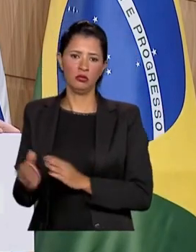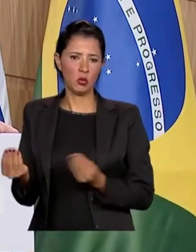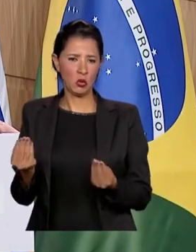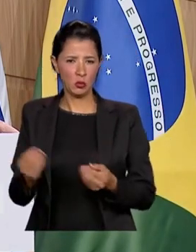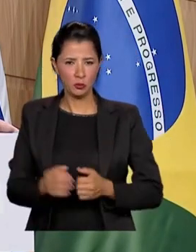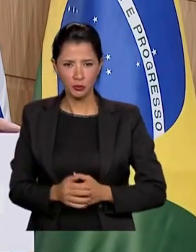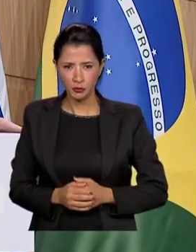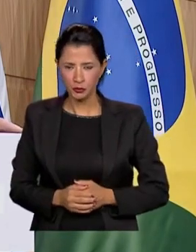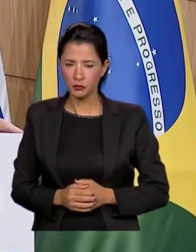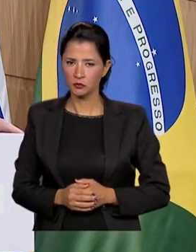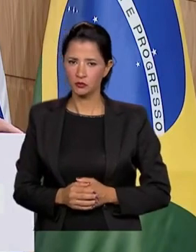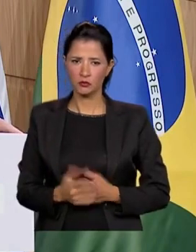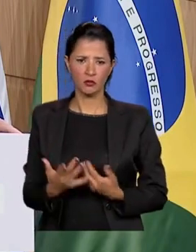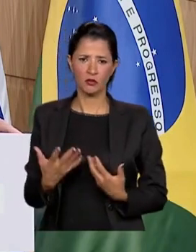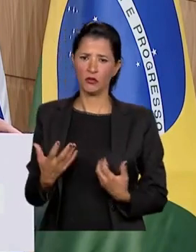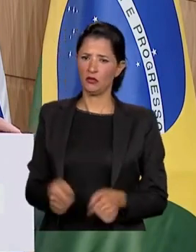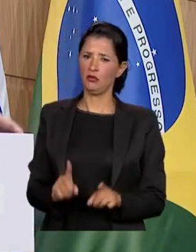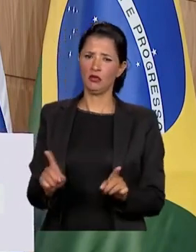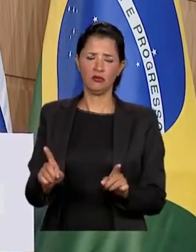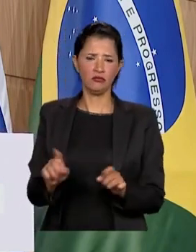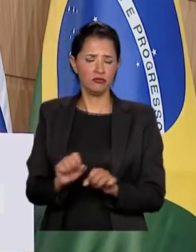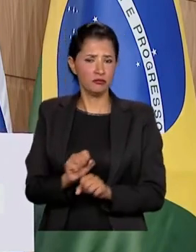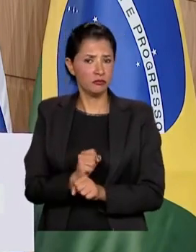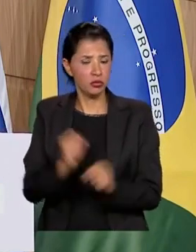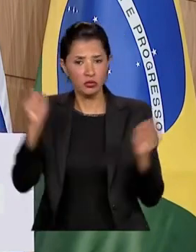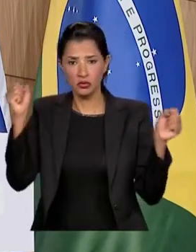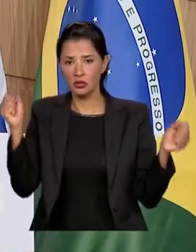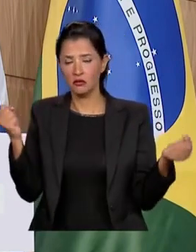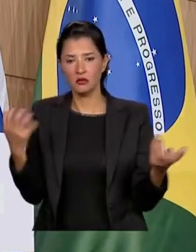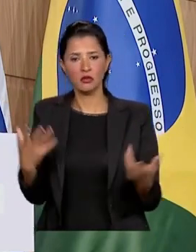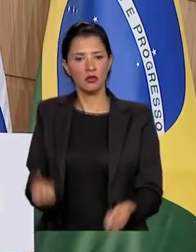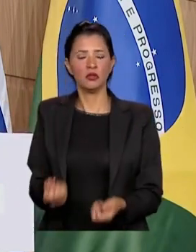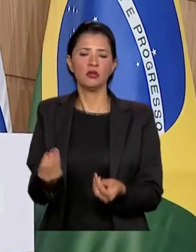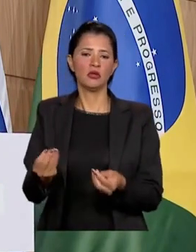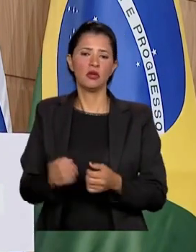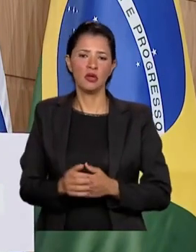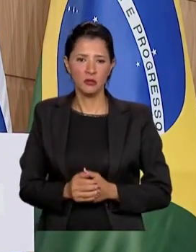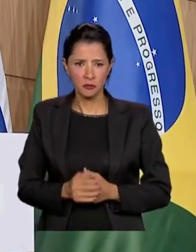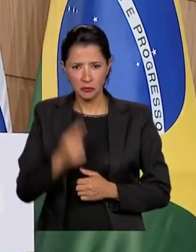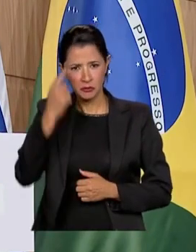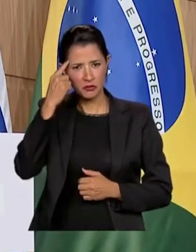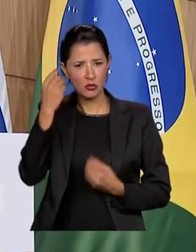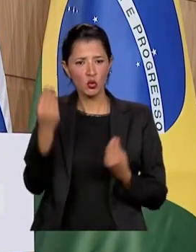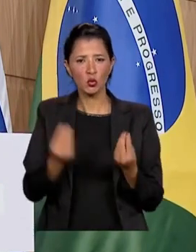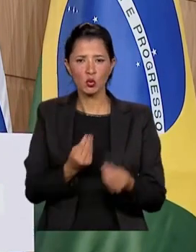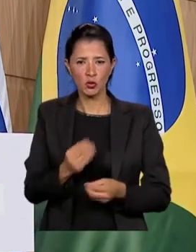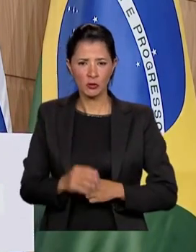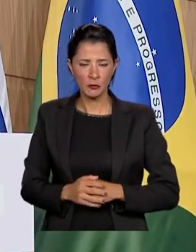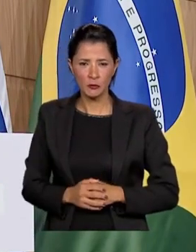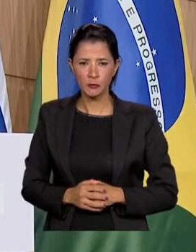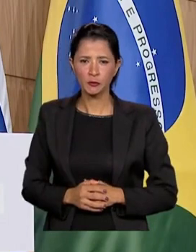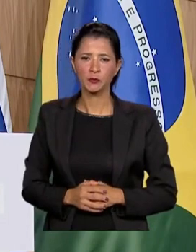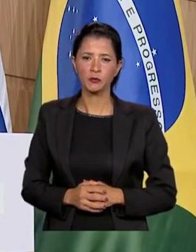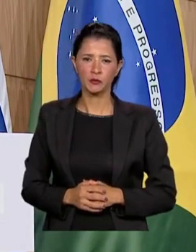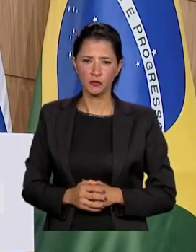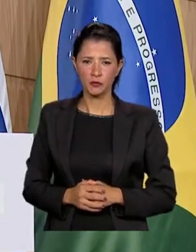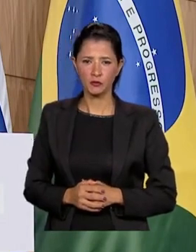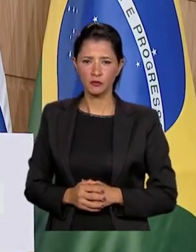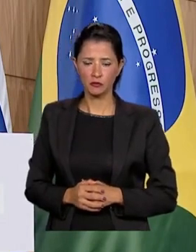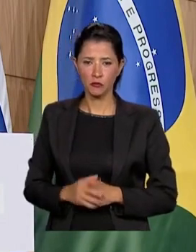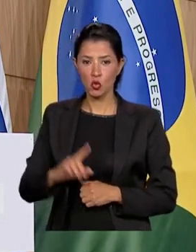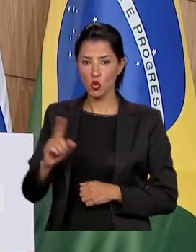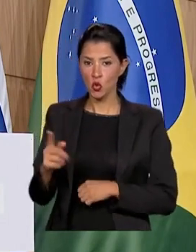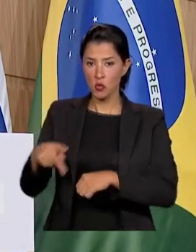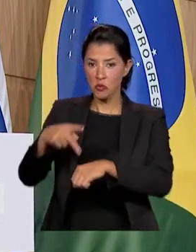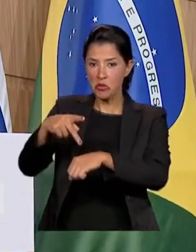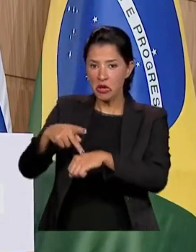é possível admitir, não é possível admitir a ideia de que um